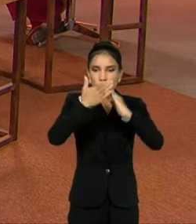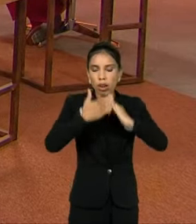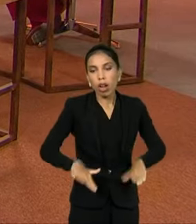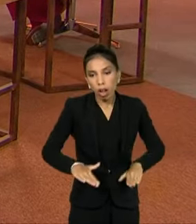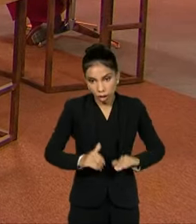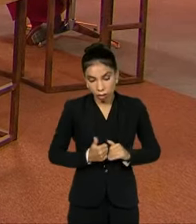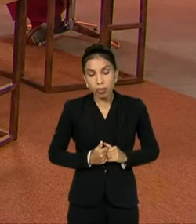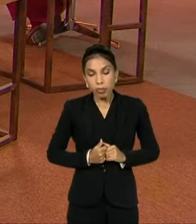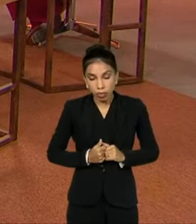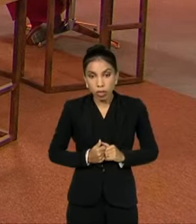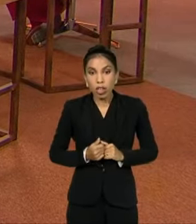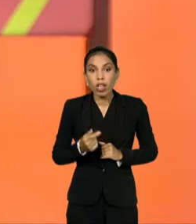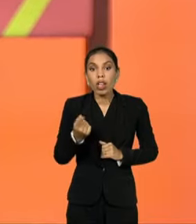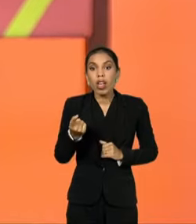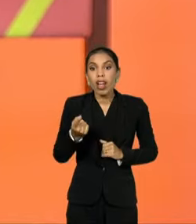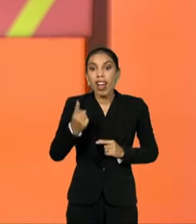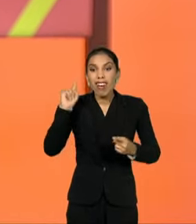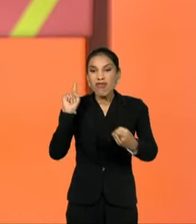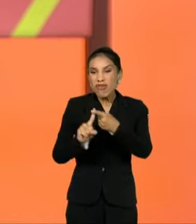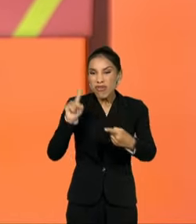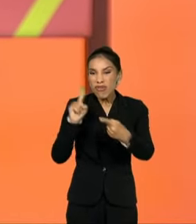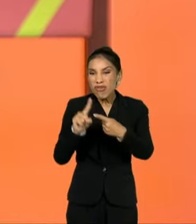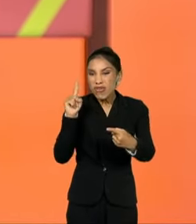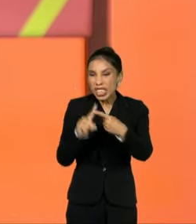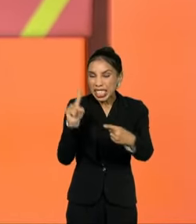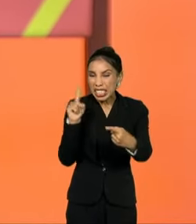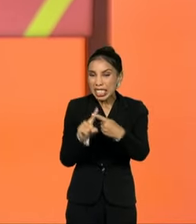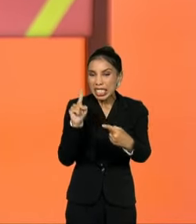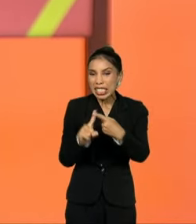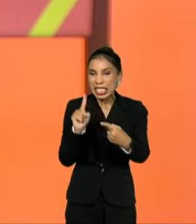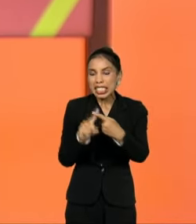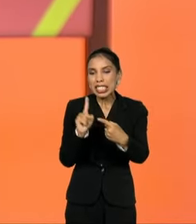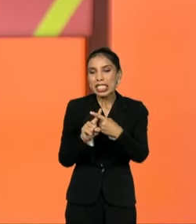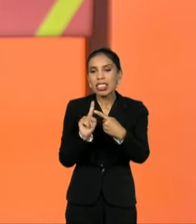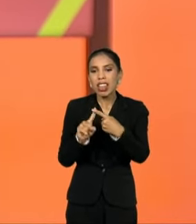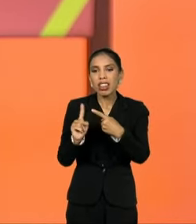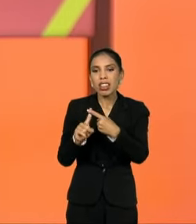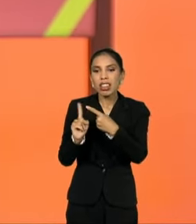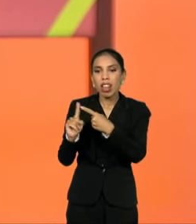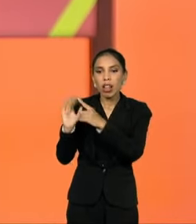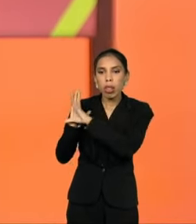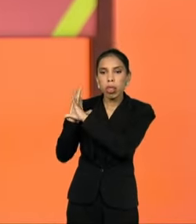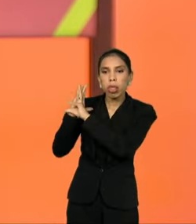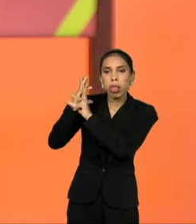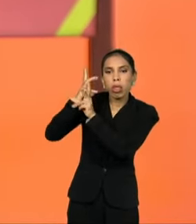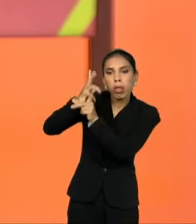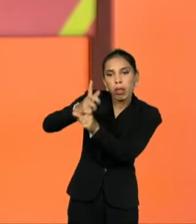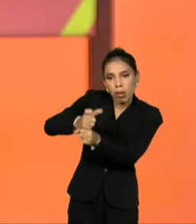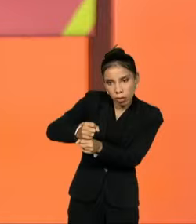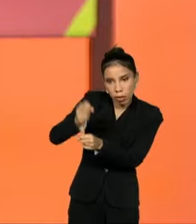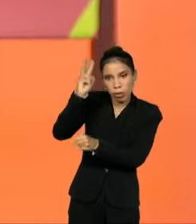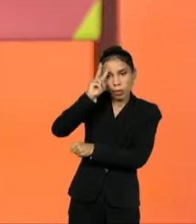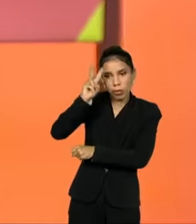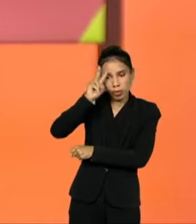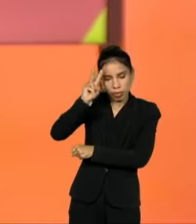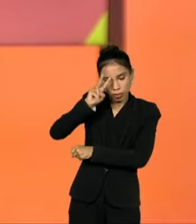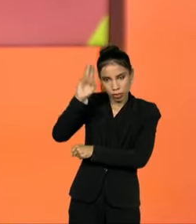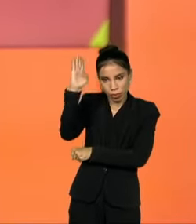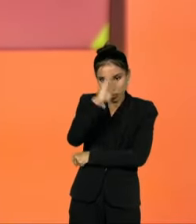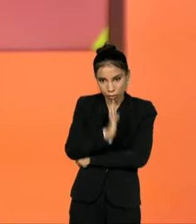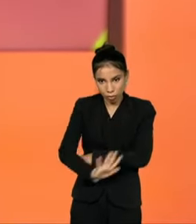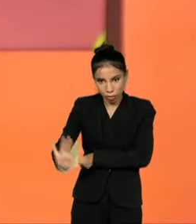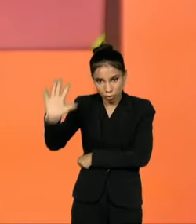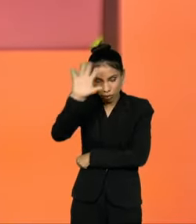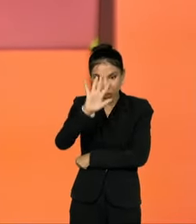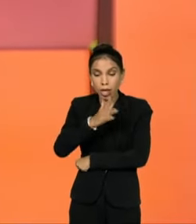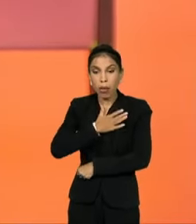história do Brasil. Né? Então, a vingança, ela é um elemento muito comum na vida da história do Brasil, né? E quando meu